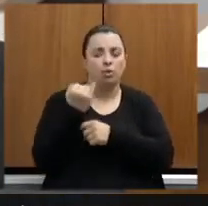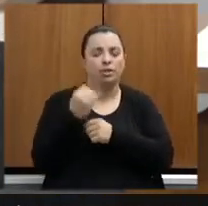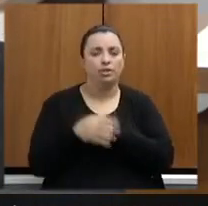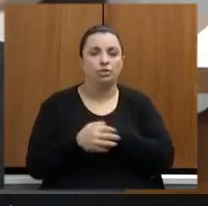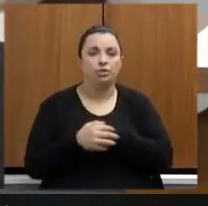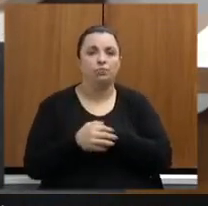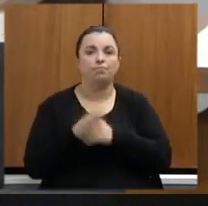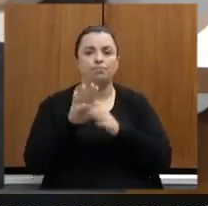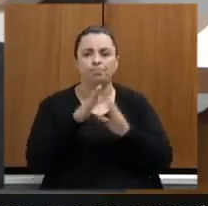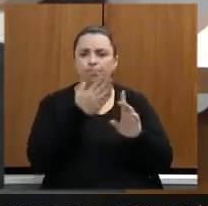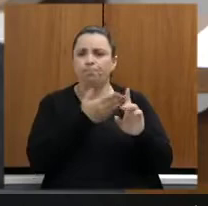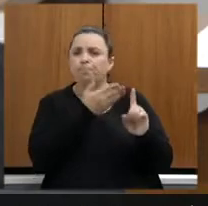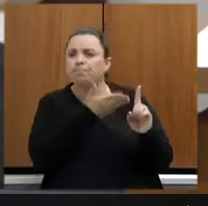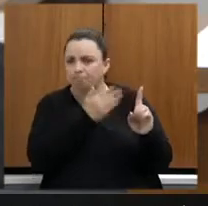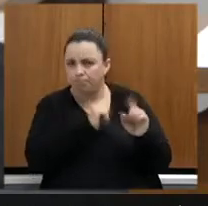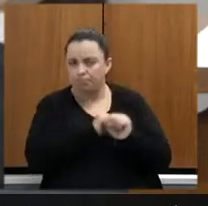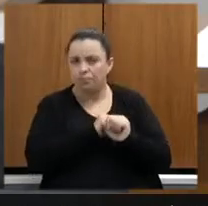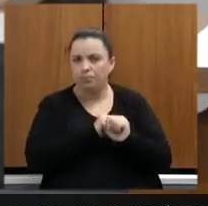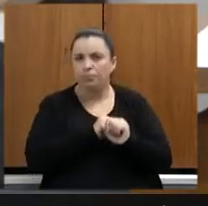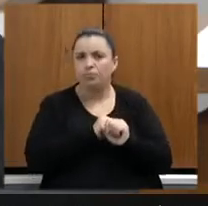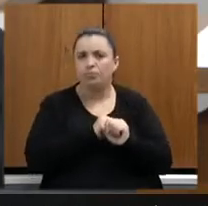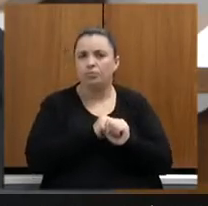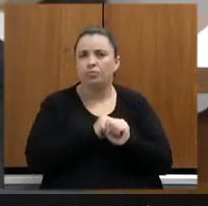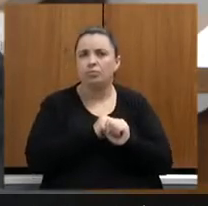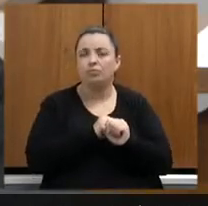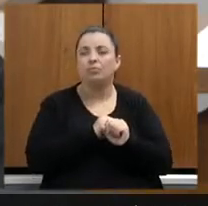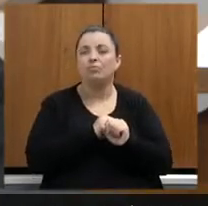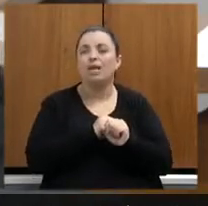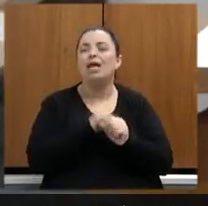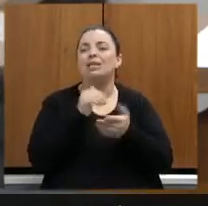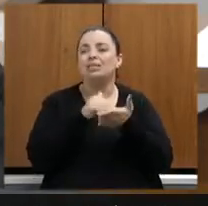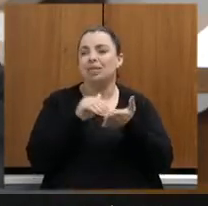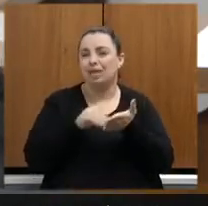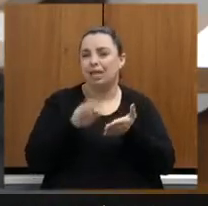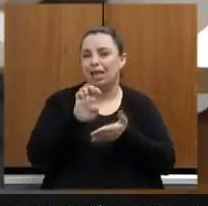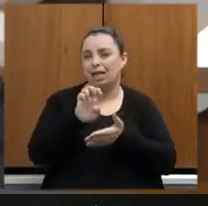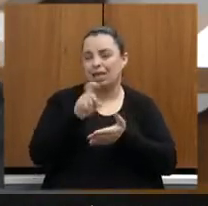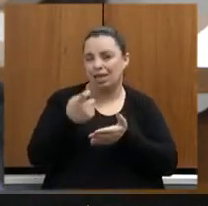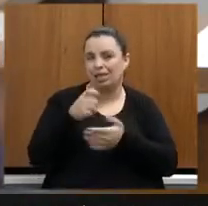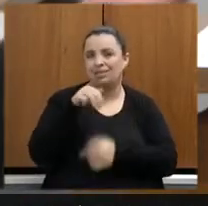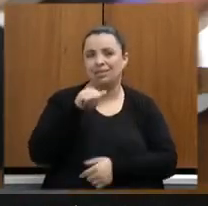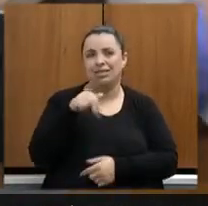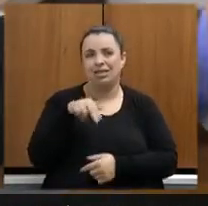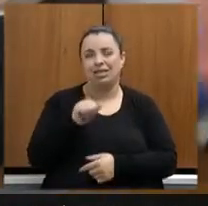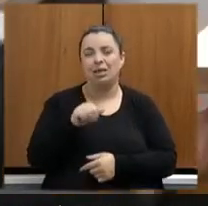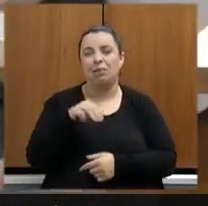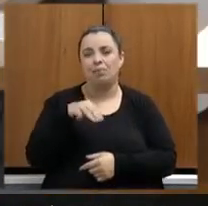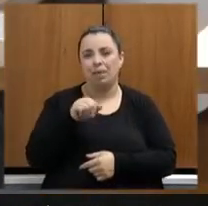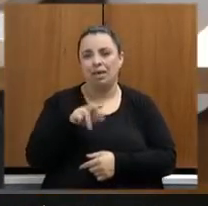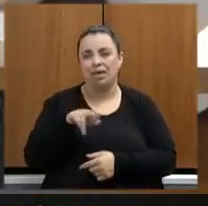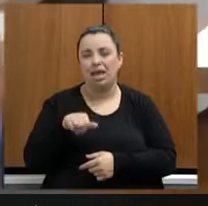secretária Ana Maria que foi a secretária realmente né que é produtor rural com bucho aqui